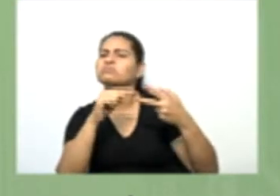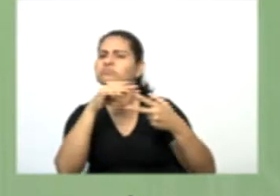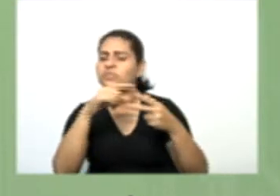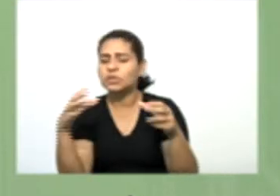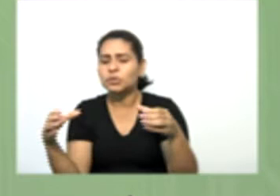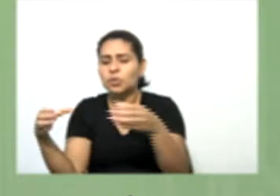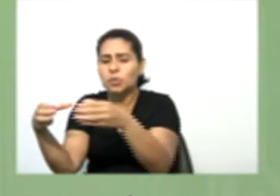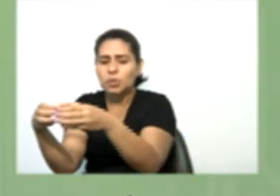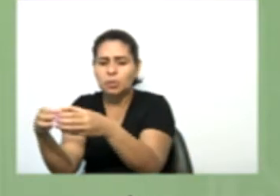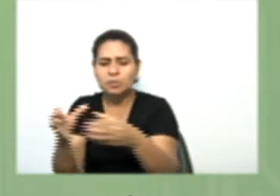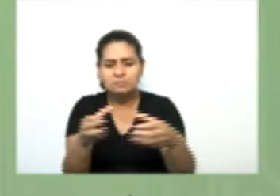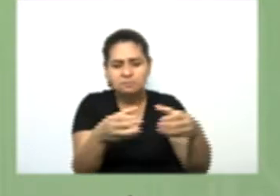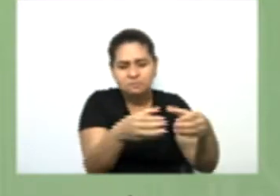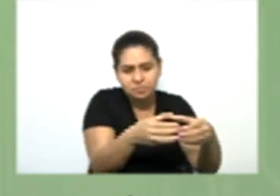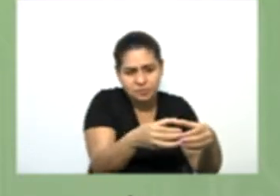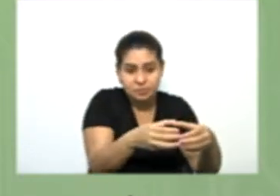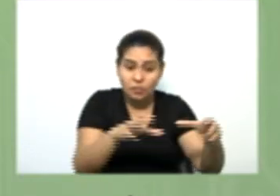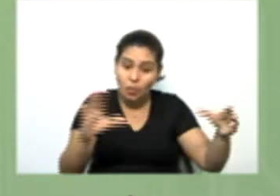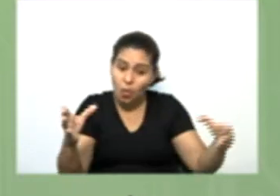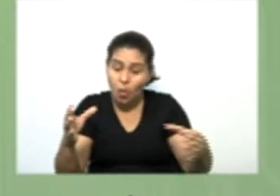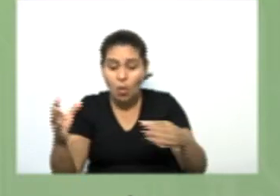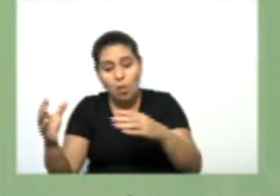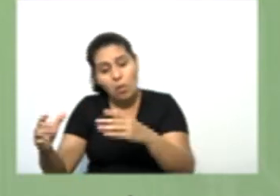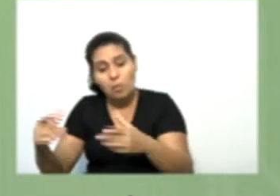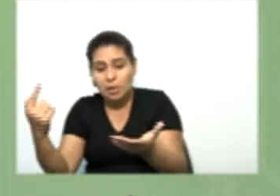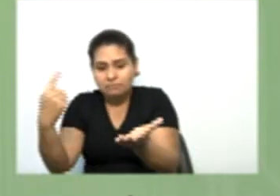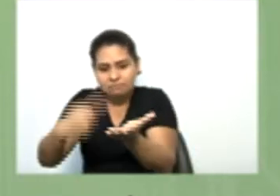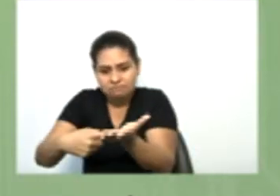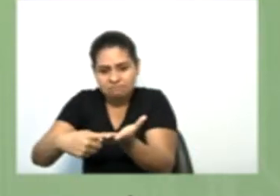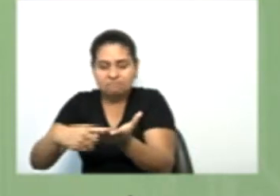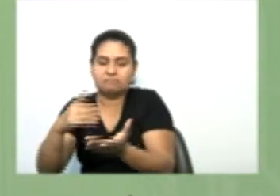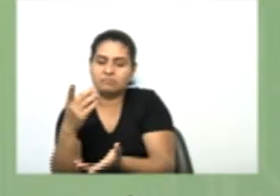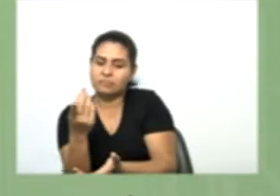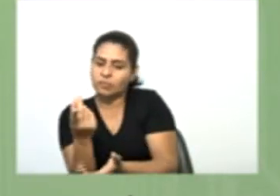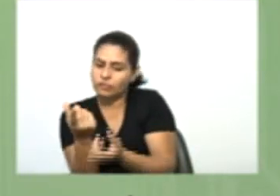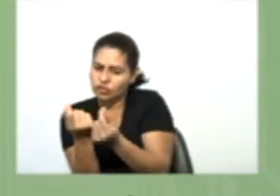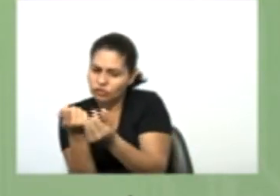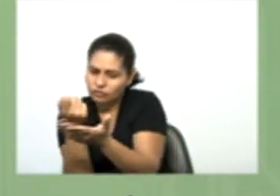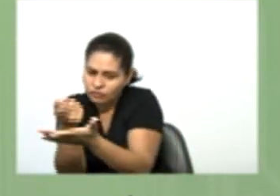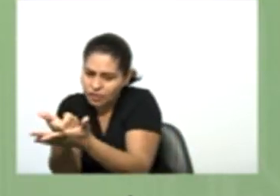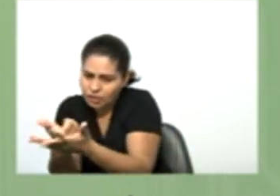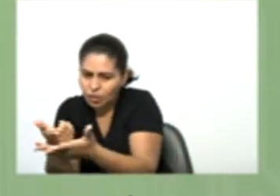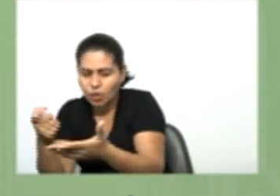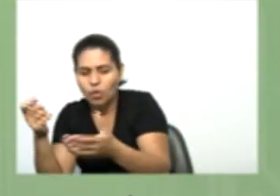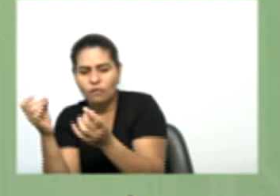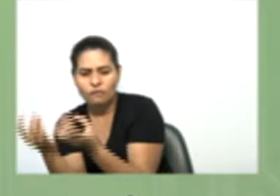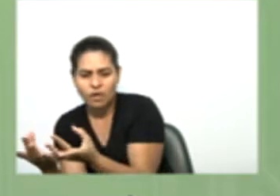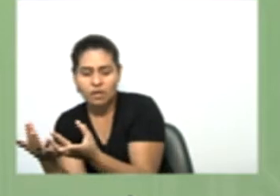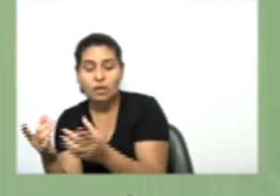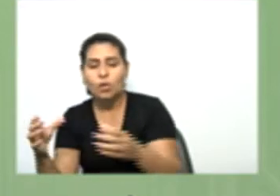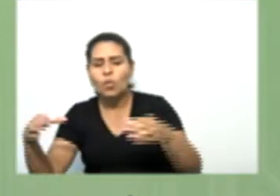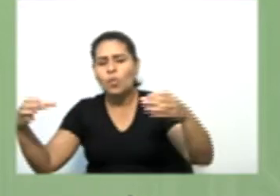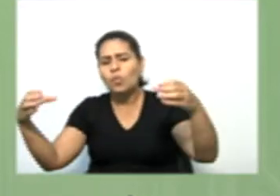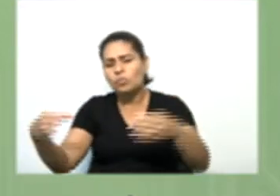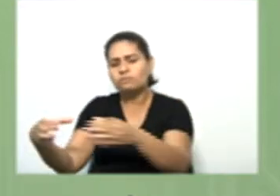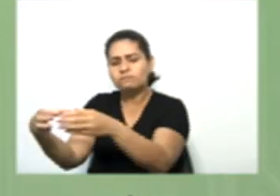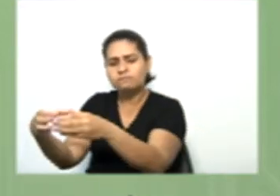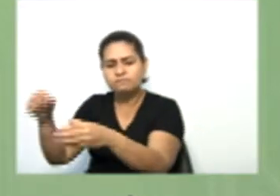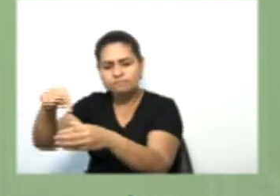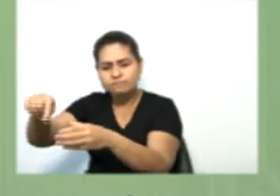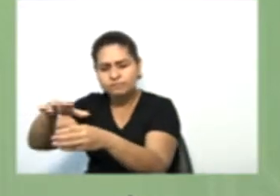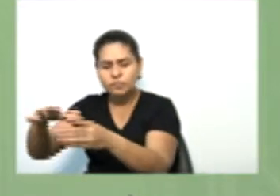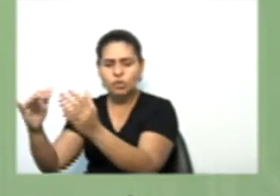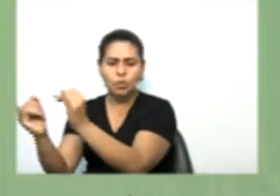grupo, uma organização ou em uma negociação. Já o conflito disfuncional diz respeito geralmente